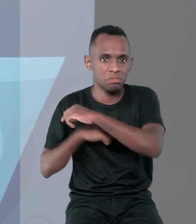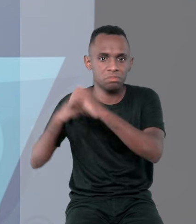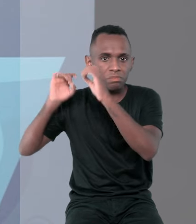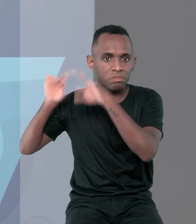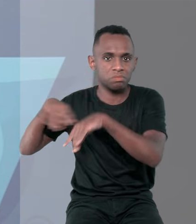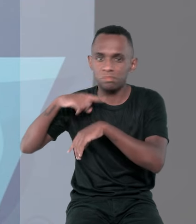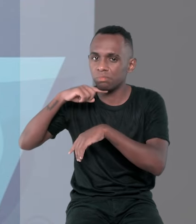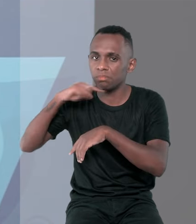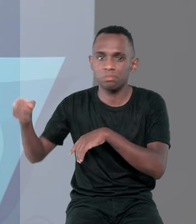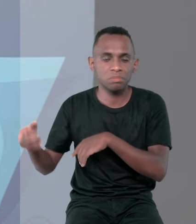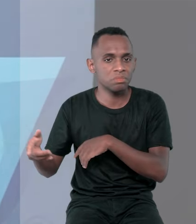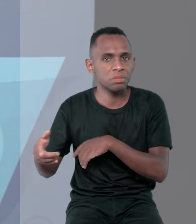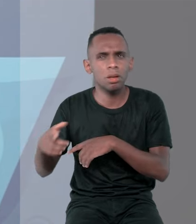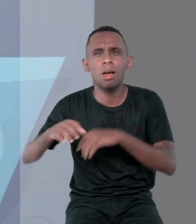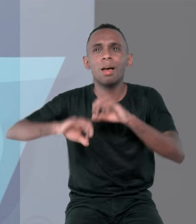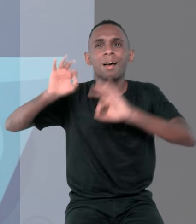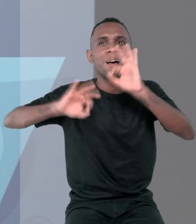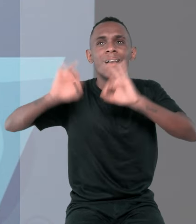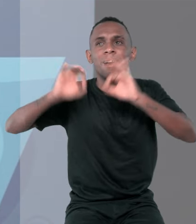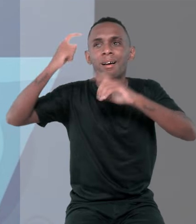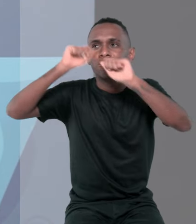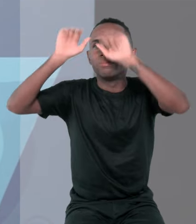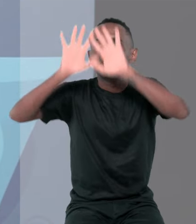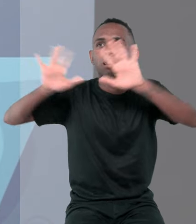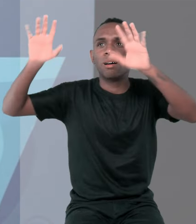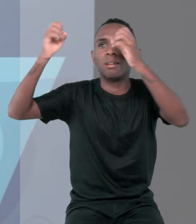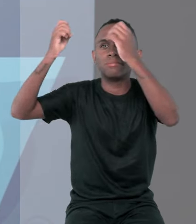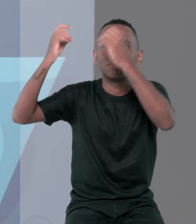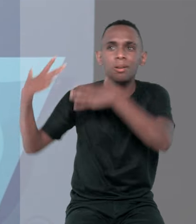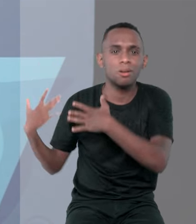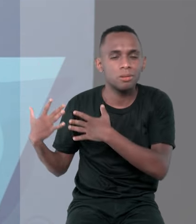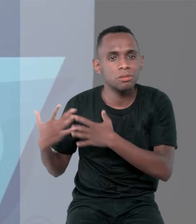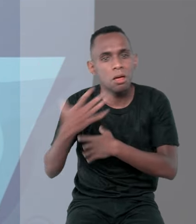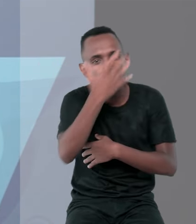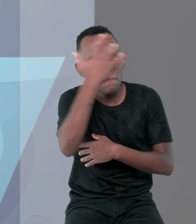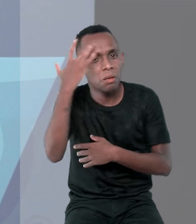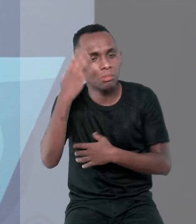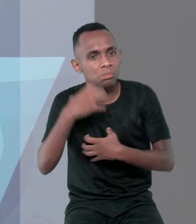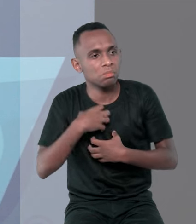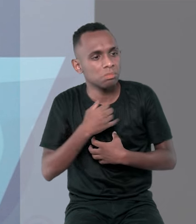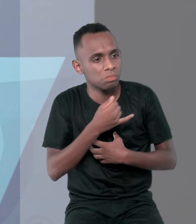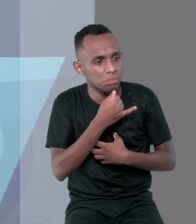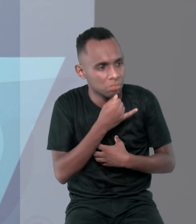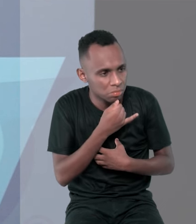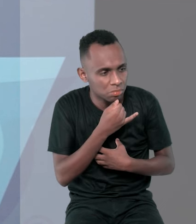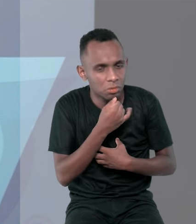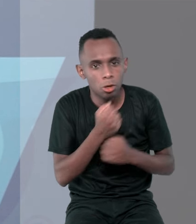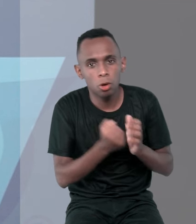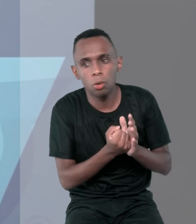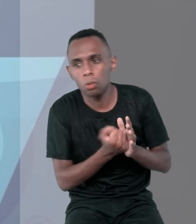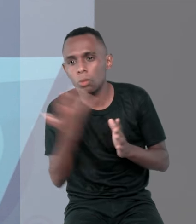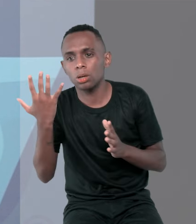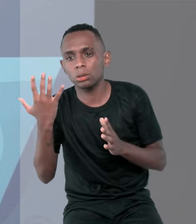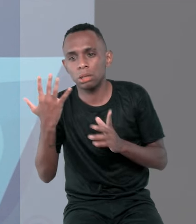não importa quantos planos você deixou para trás, quantas pessoas você magoou, quantas te